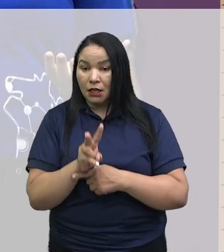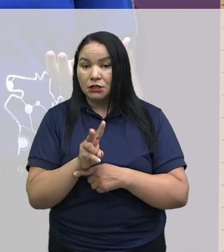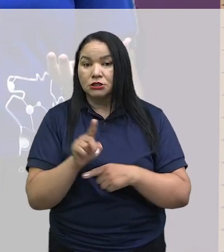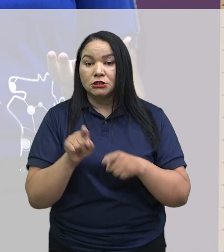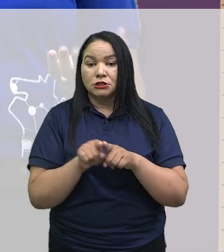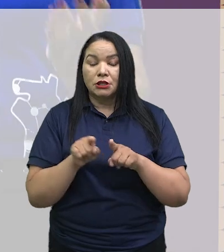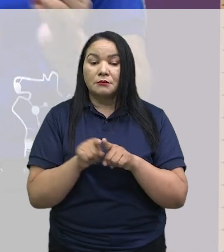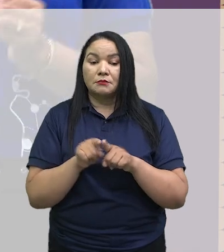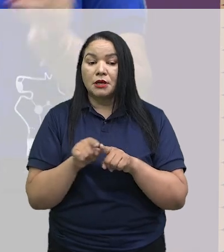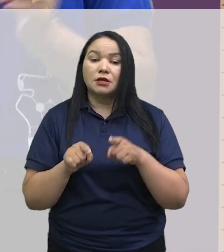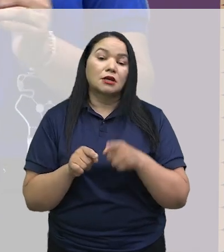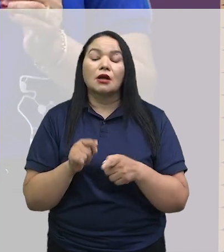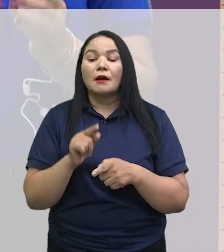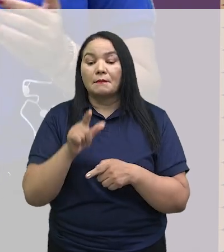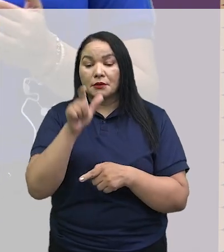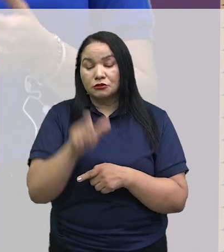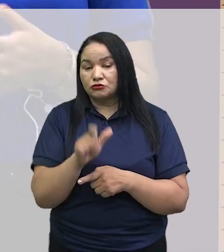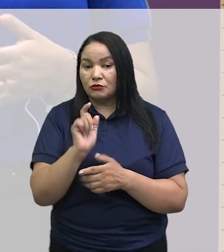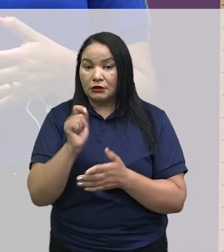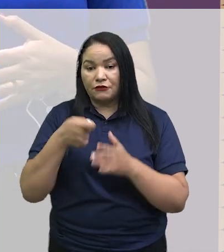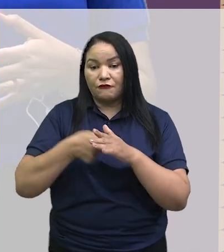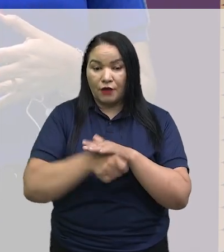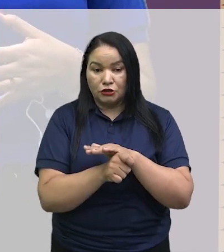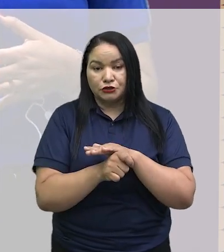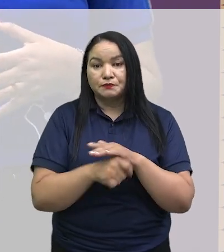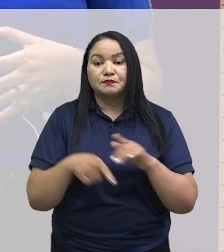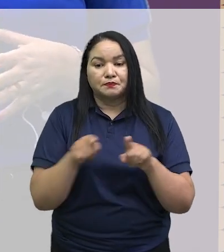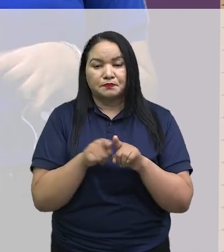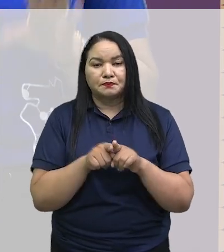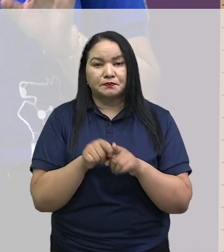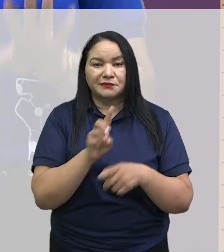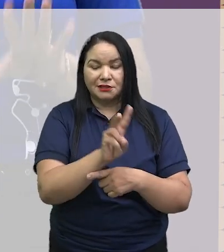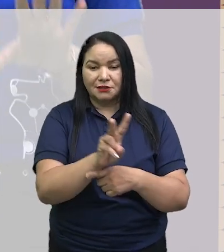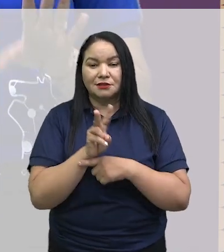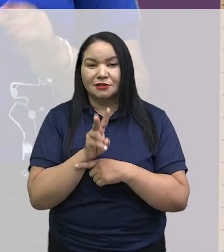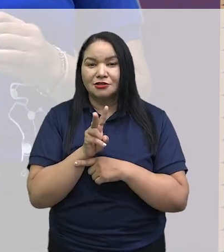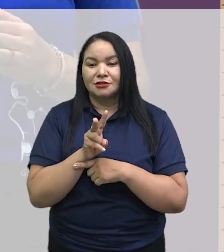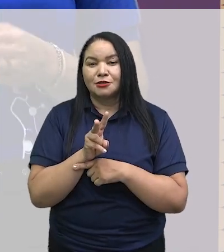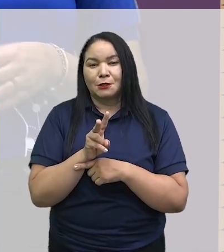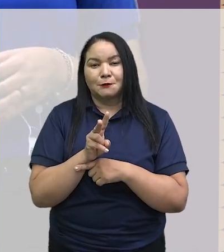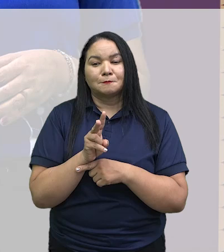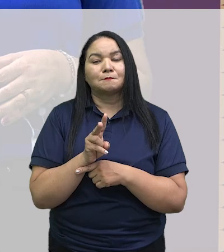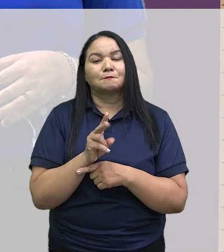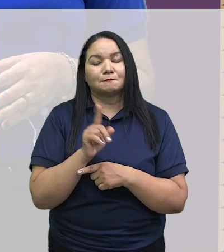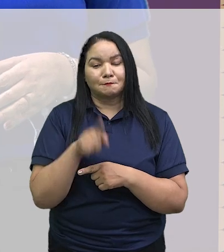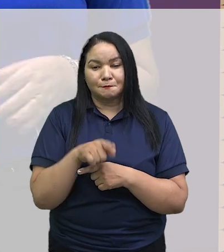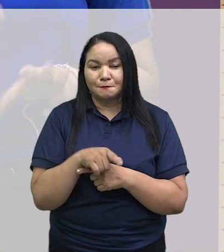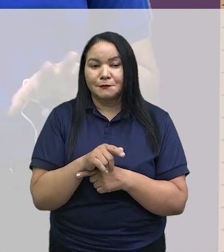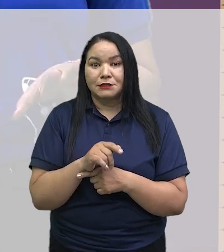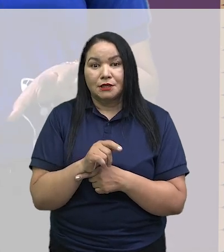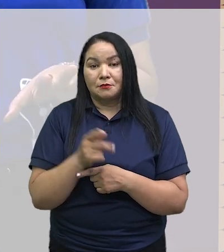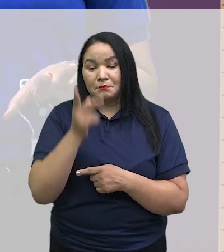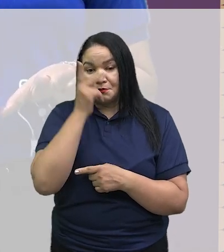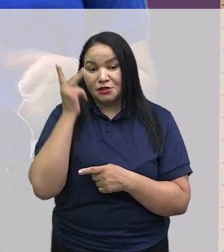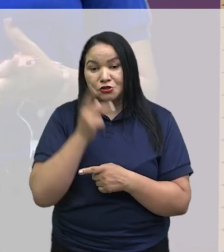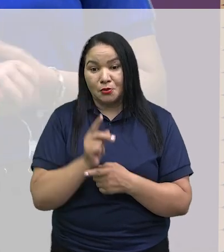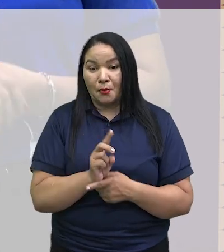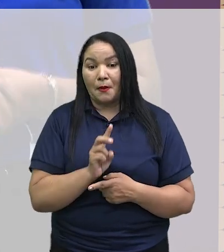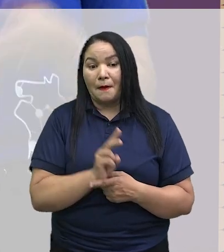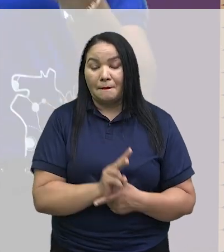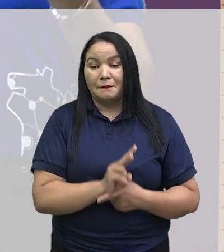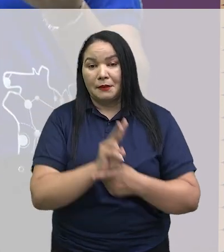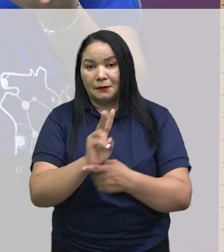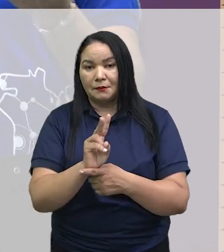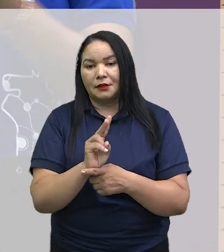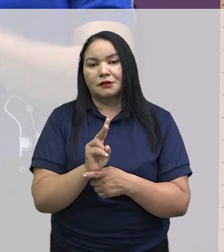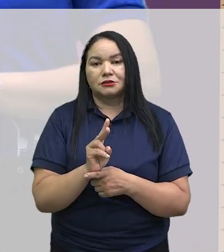quem investe. E nesse processo de quem empresta o dinheiro, eu vou te dizer que quem mais gosta de juros é justamente quem empresta e não quem paga, tudo